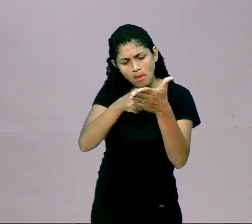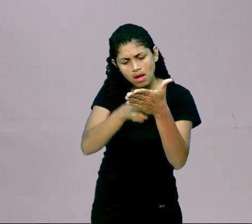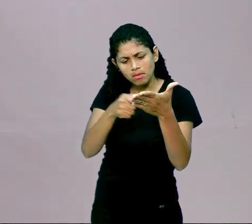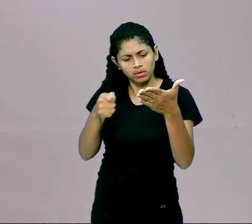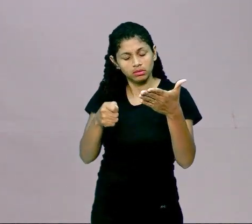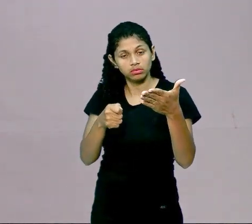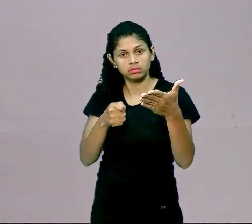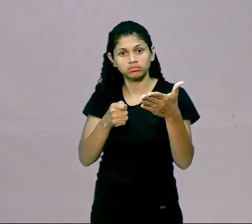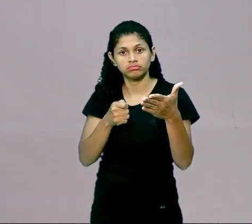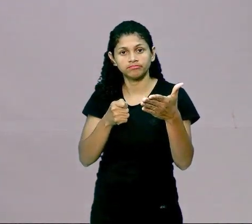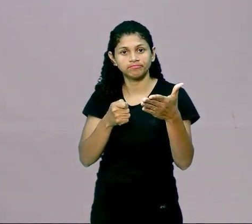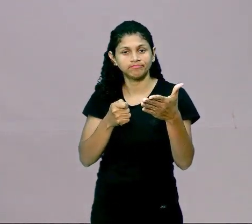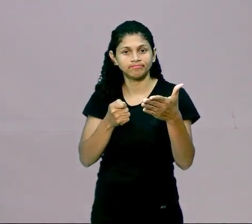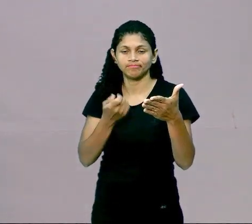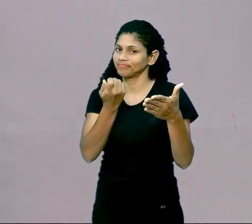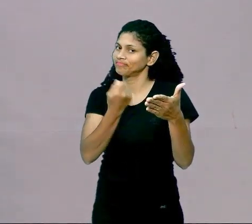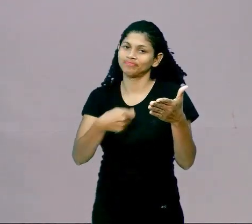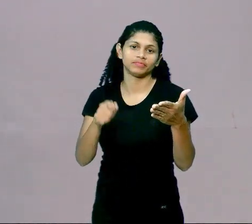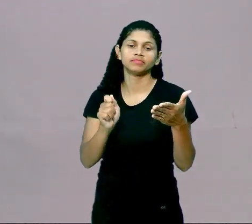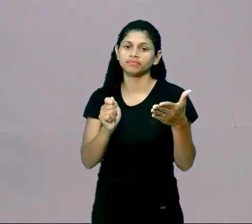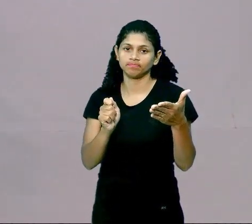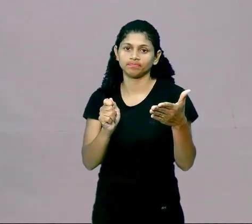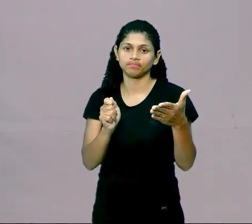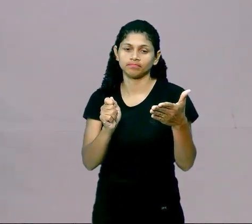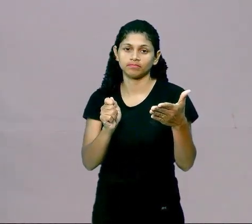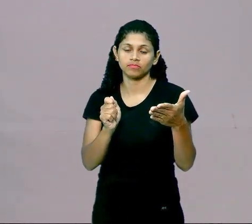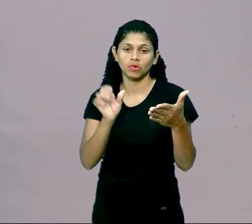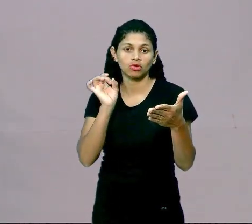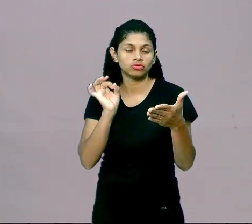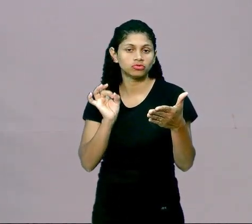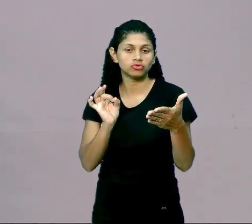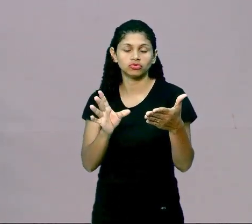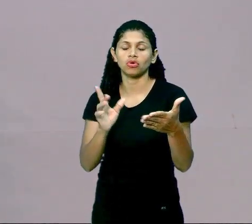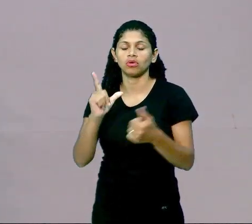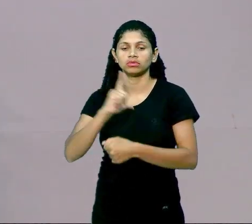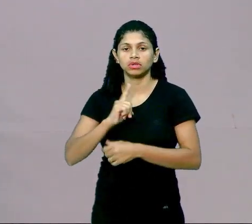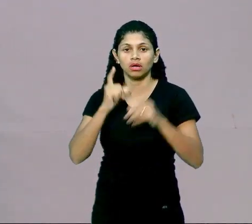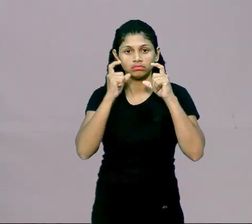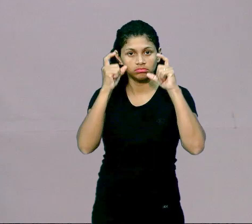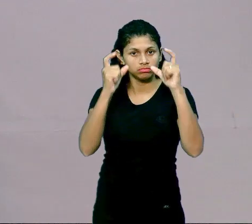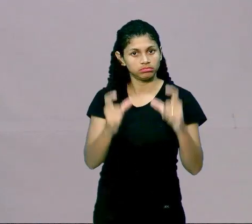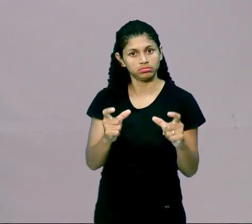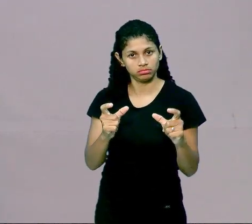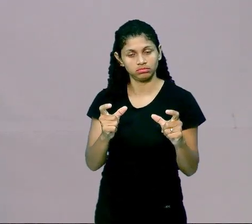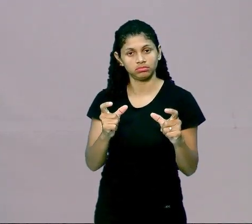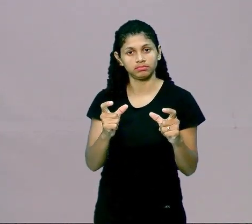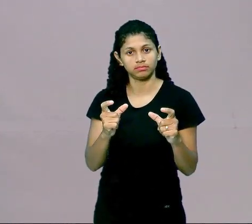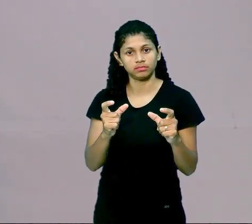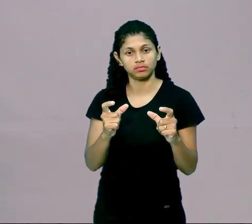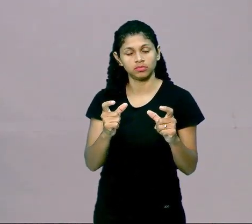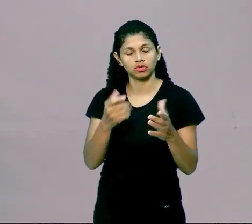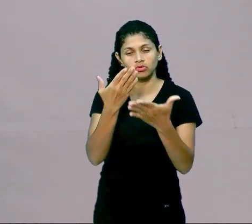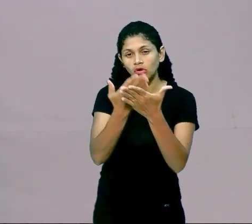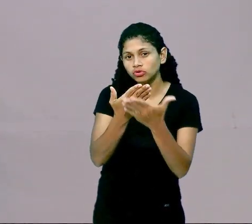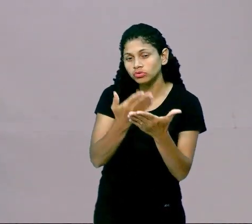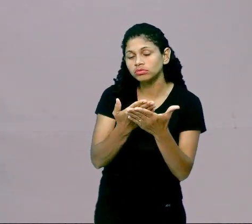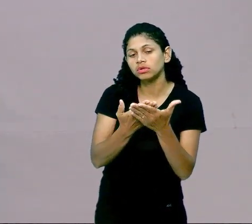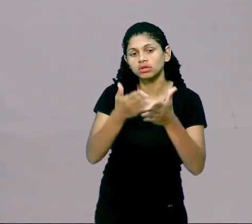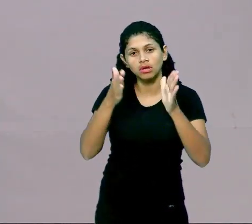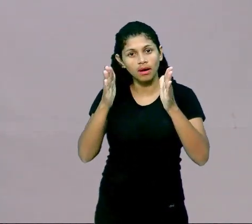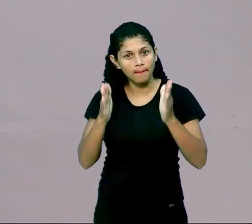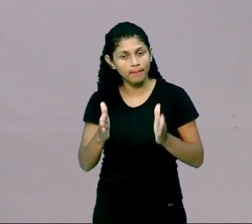cálculo. Mas nem precisa. É só ter atenção. Quando eu estiver trabalhando com essa parte